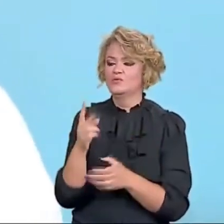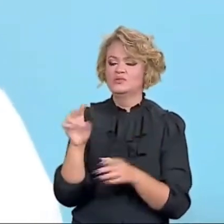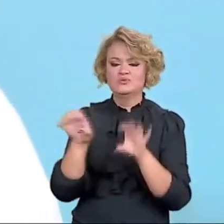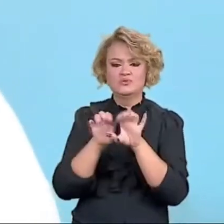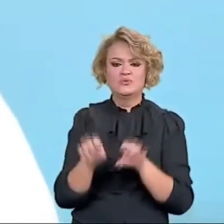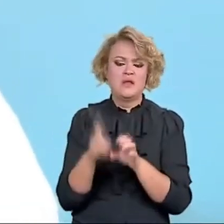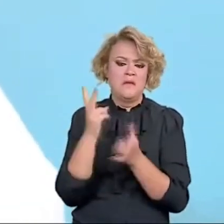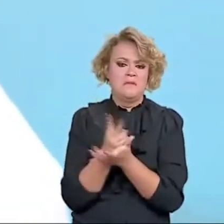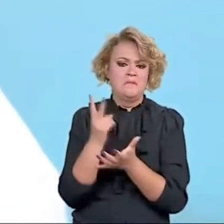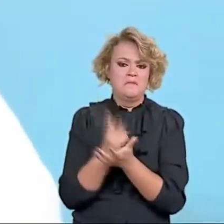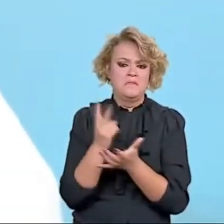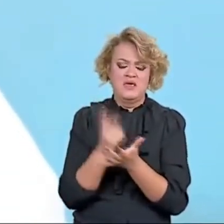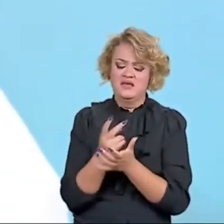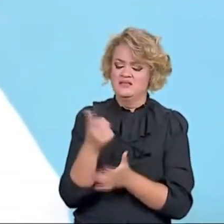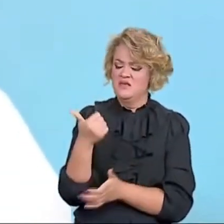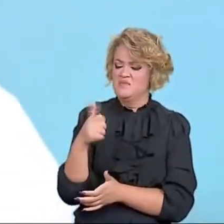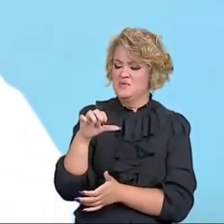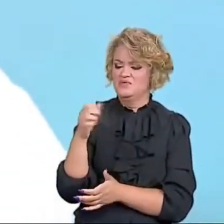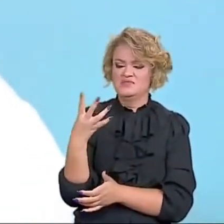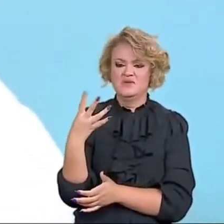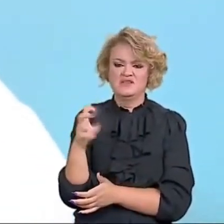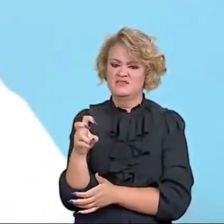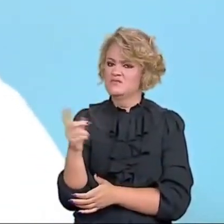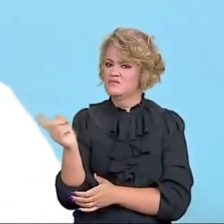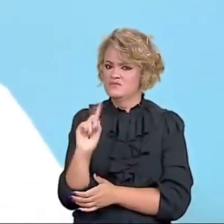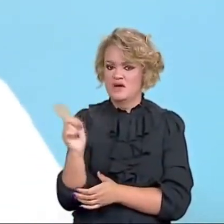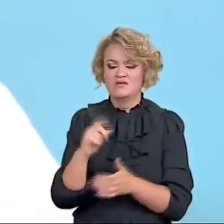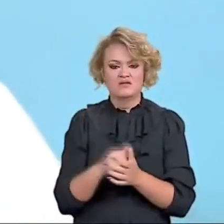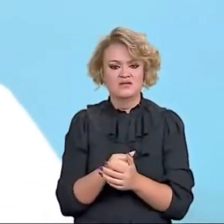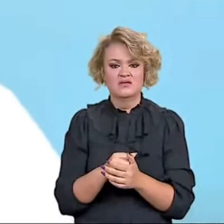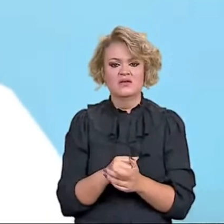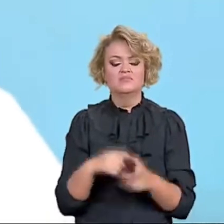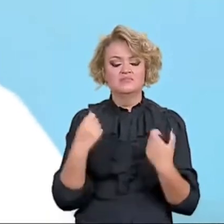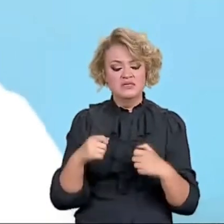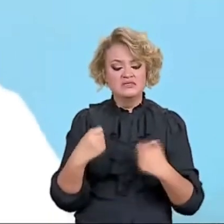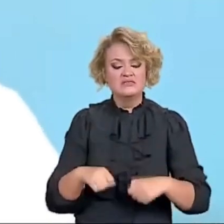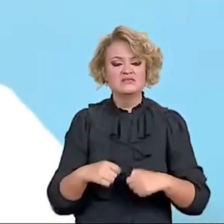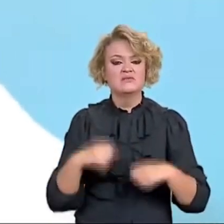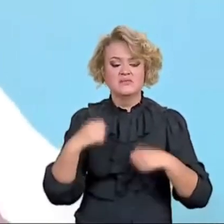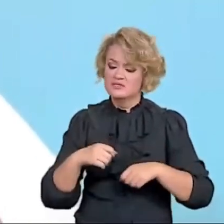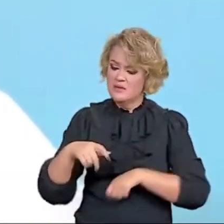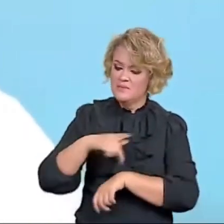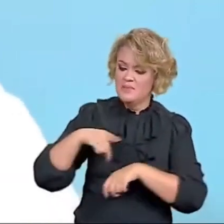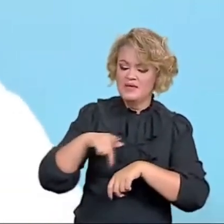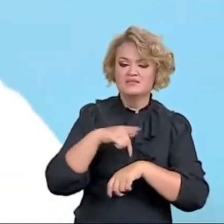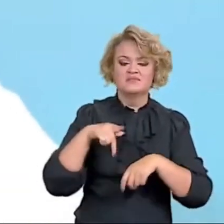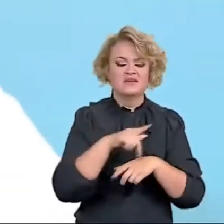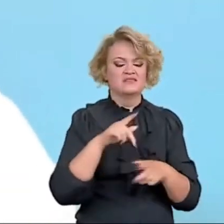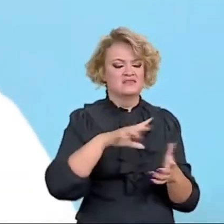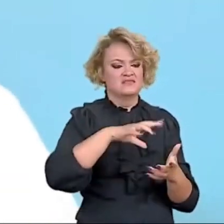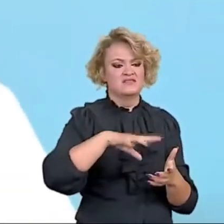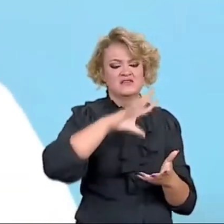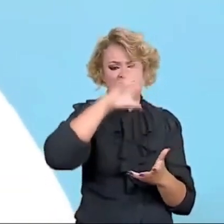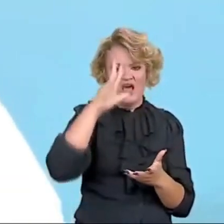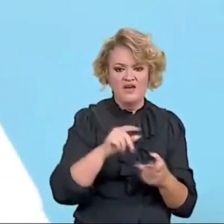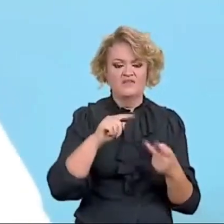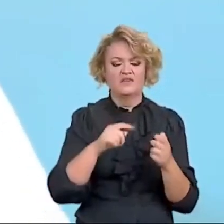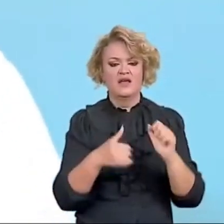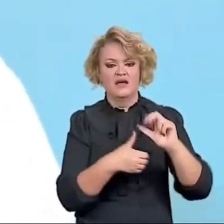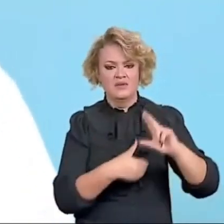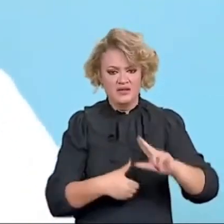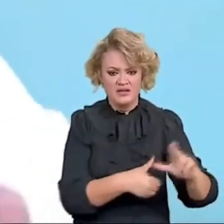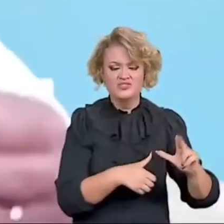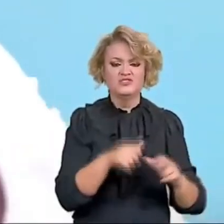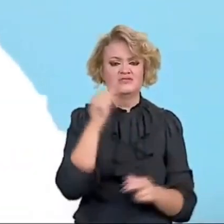foi criada em 1945. É preciso que a gente tenha mais países, países africanos, países da América Latina, países asiáticos.